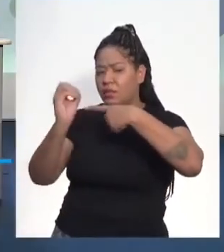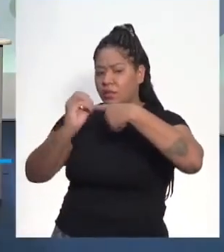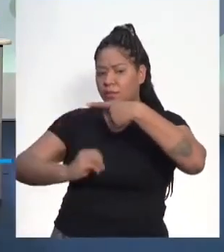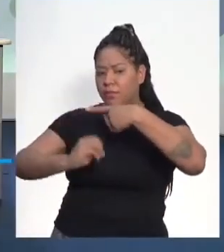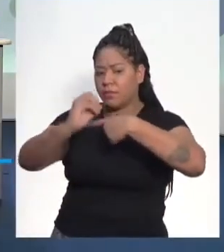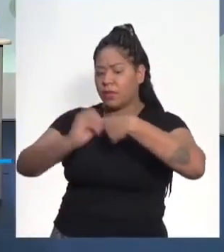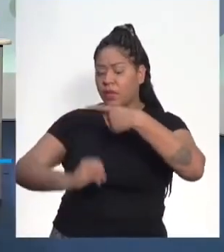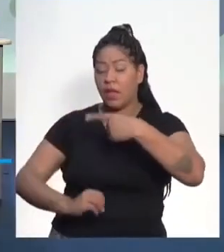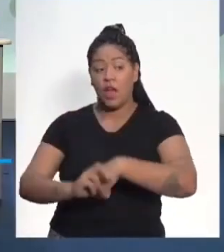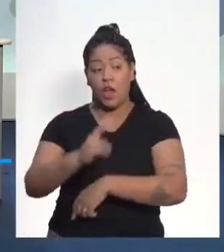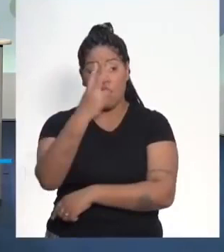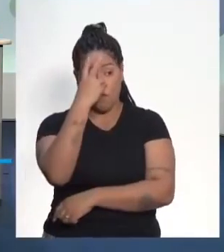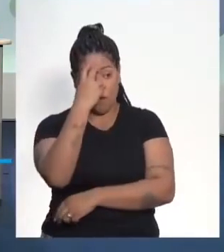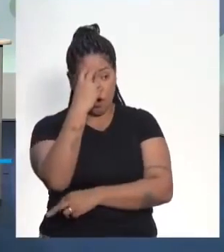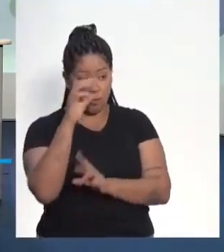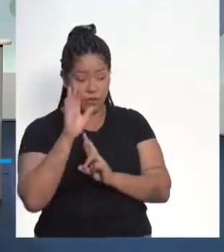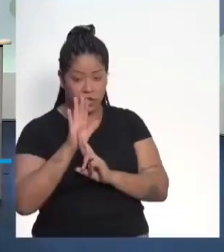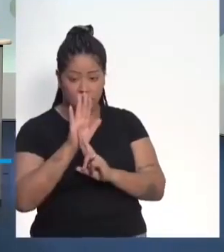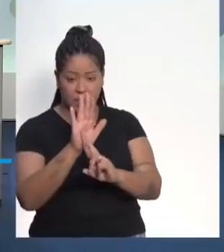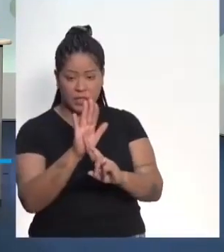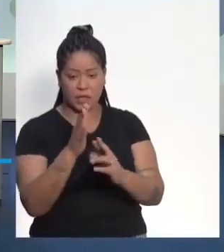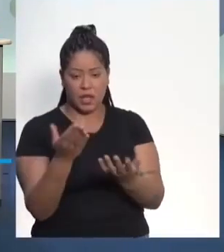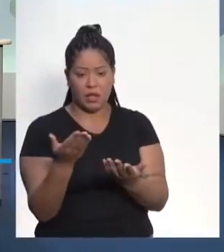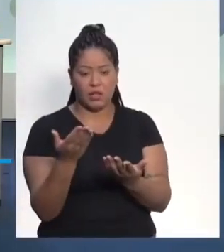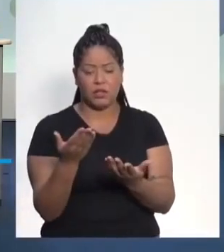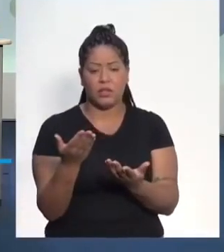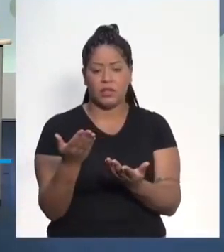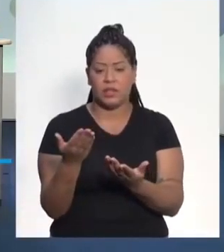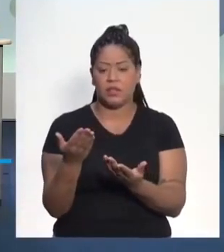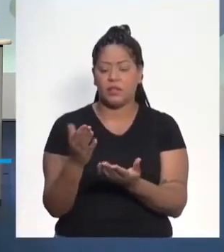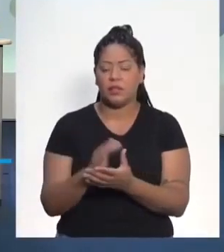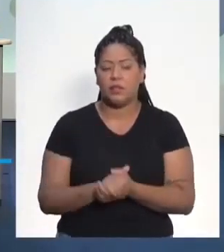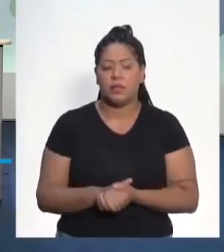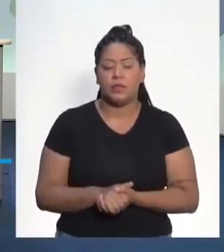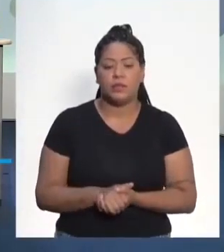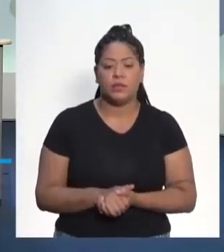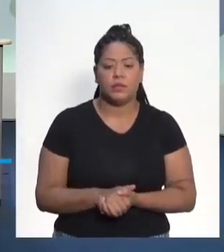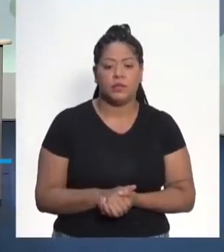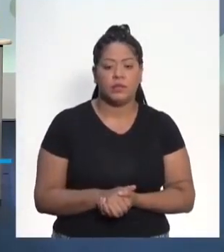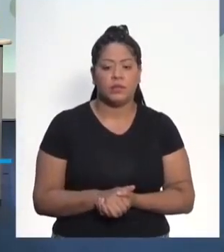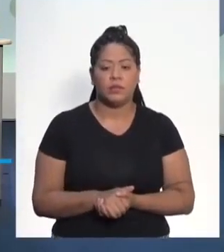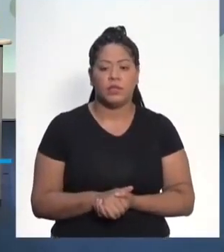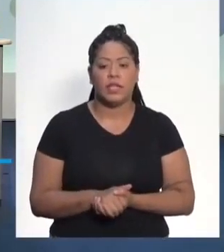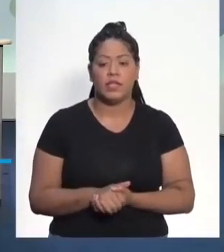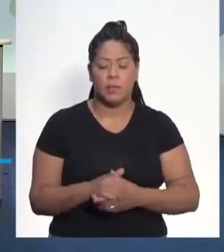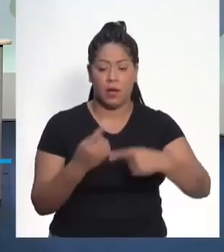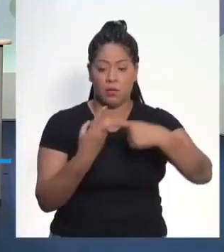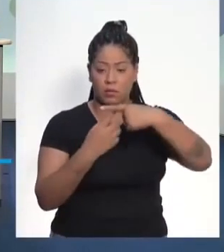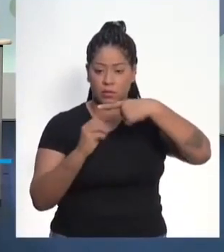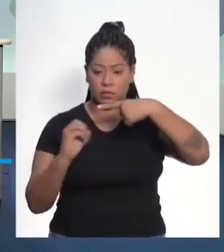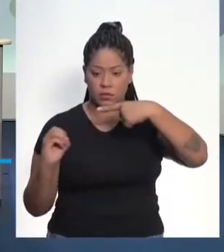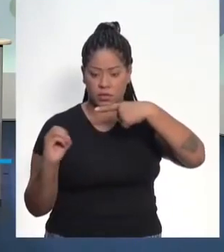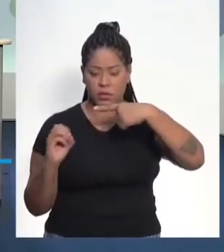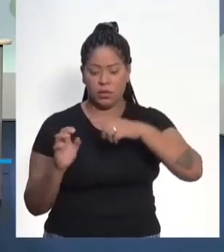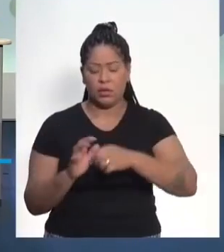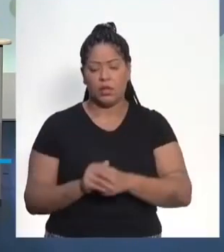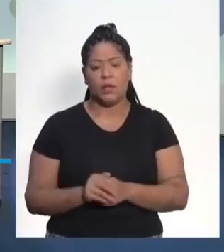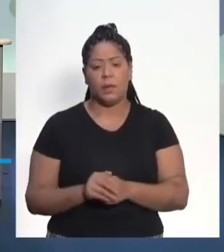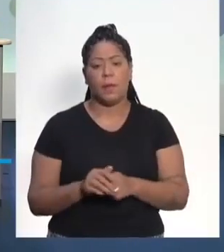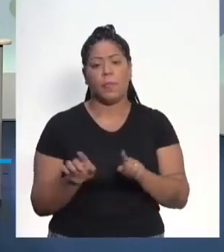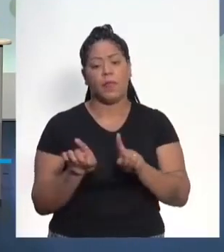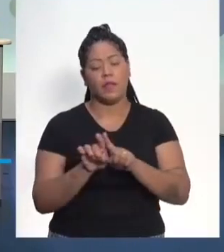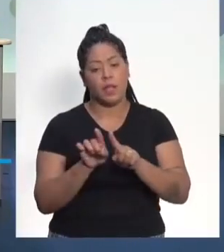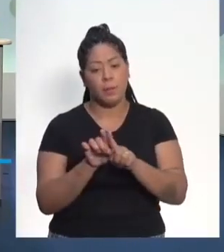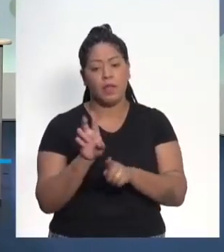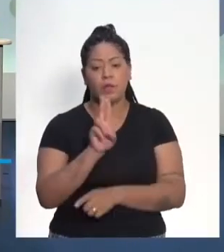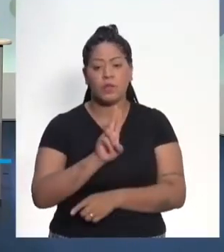representar? É. Além da fracionária. Sim. Da decimal. Certo? E também através